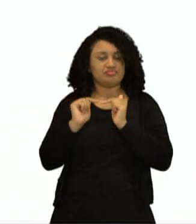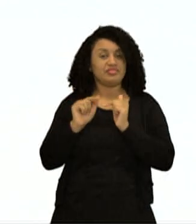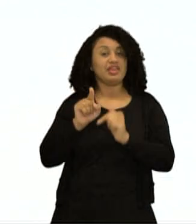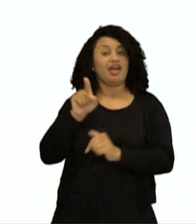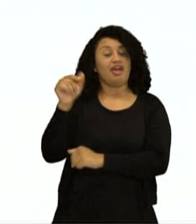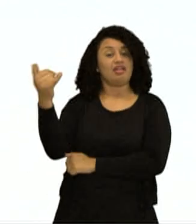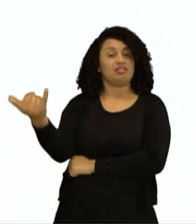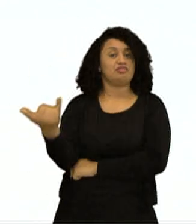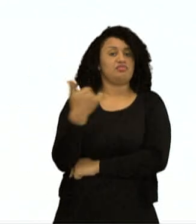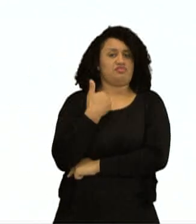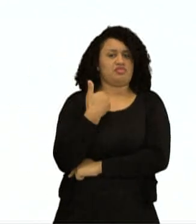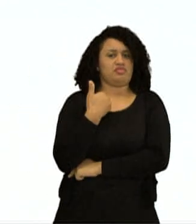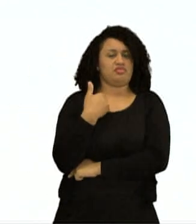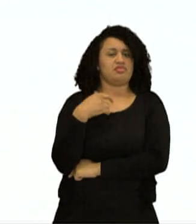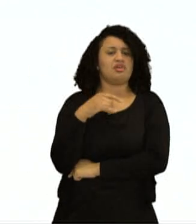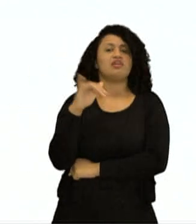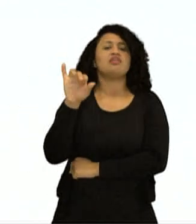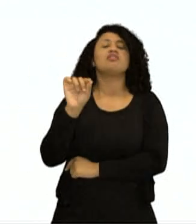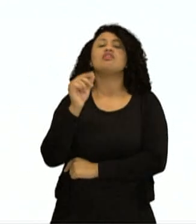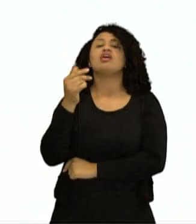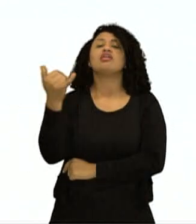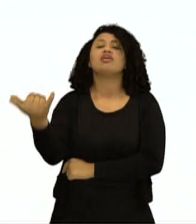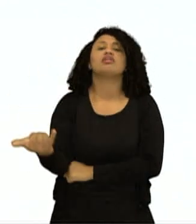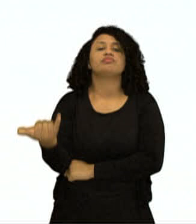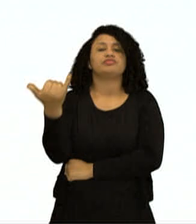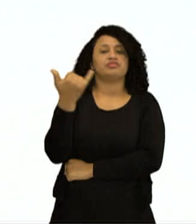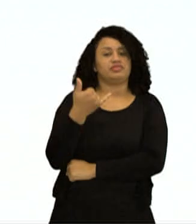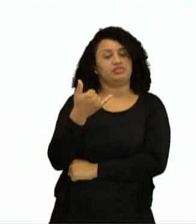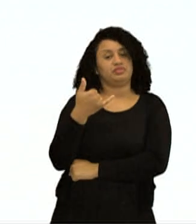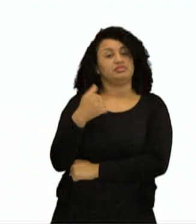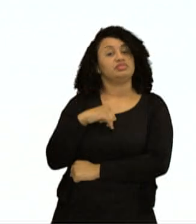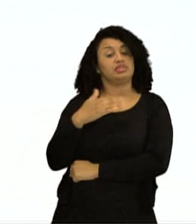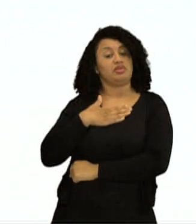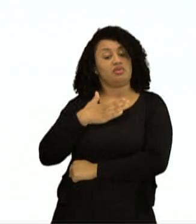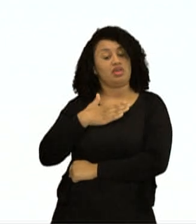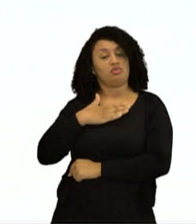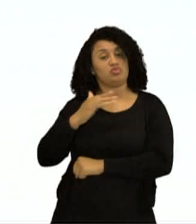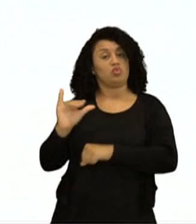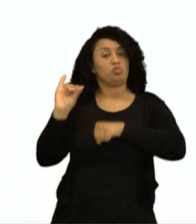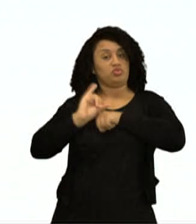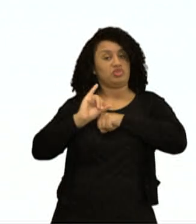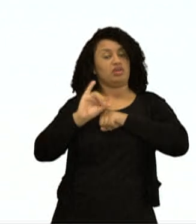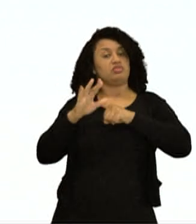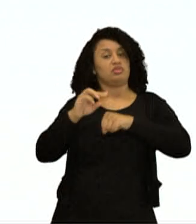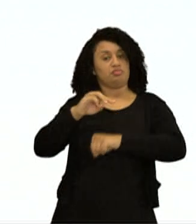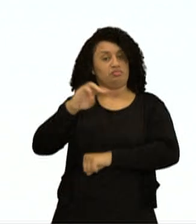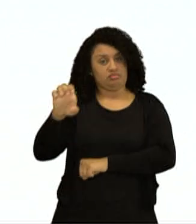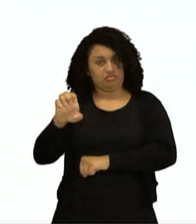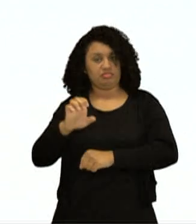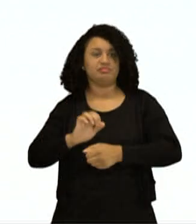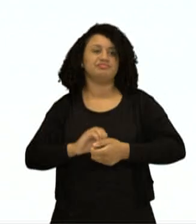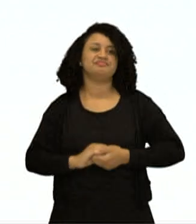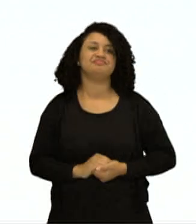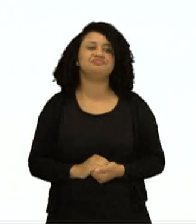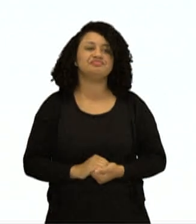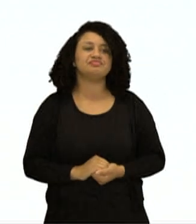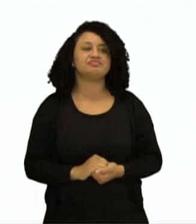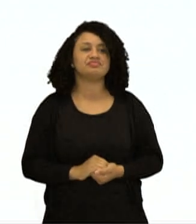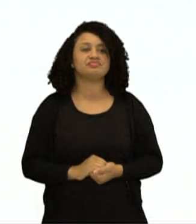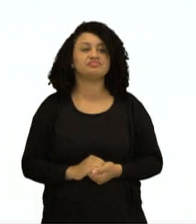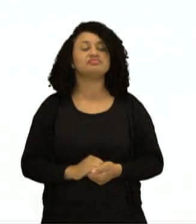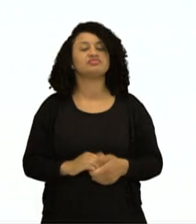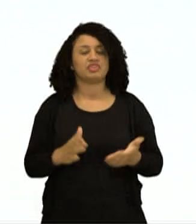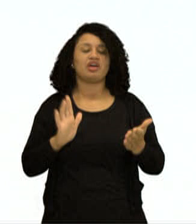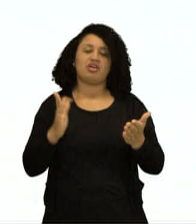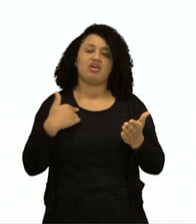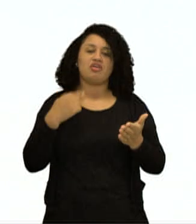disse para quem? Para mim, objeto. O objeto, então, está sofrendo a ação, ok? Tranquilo?